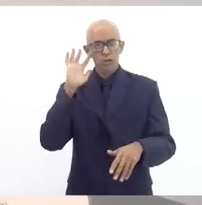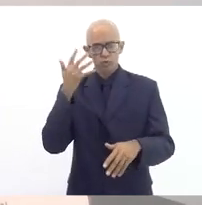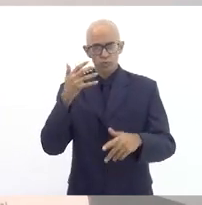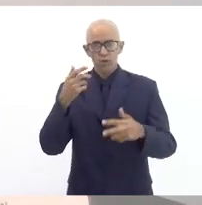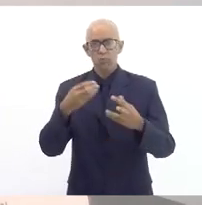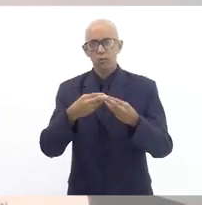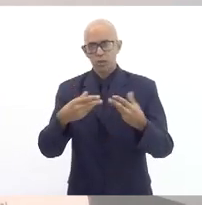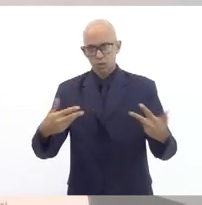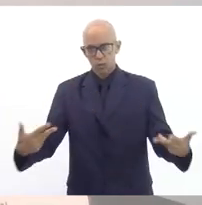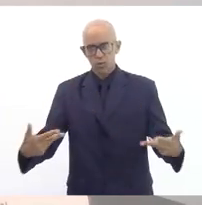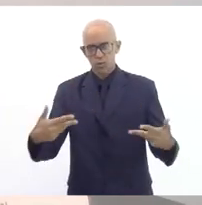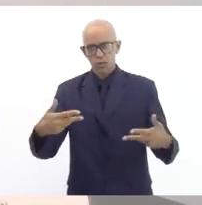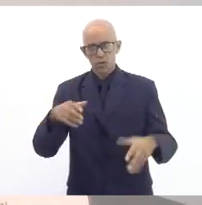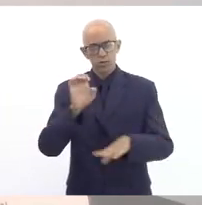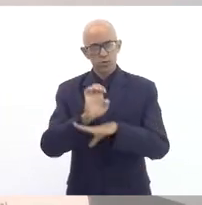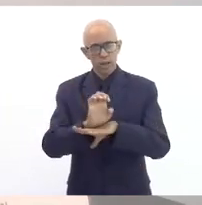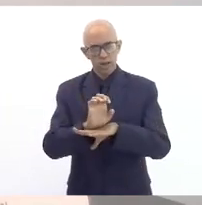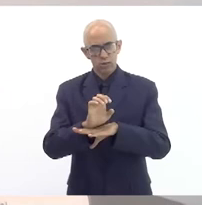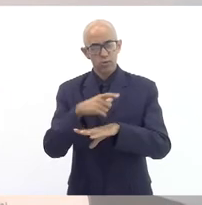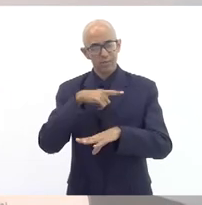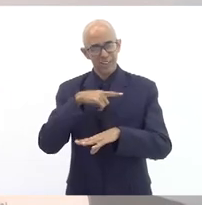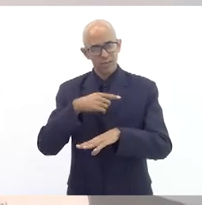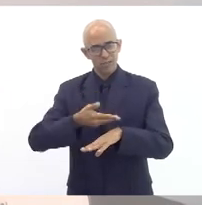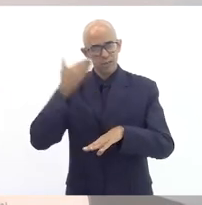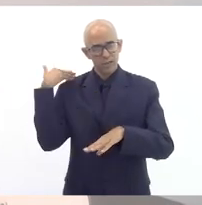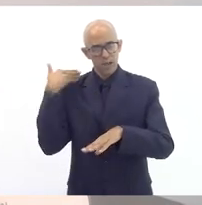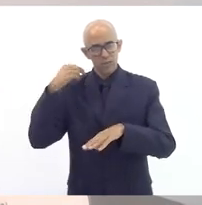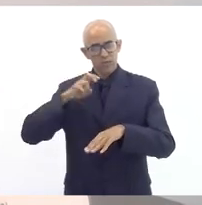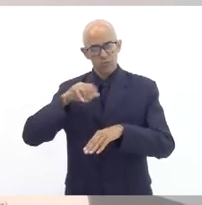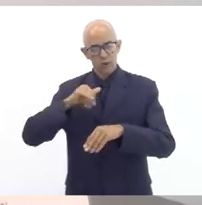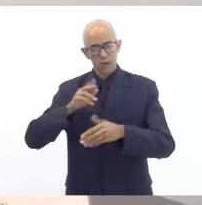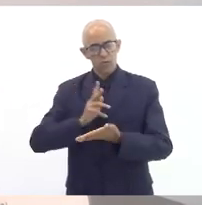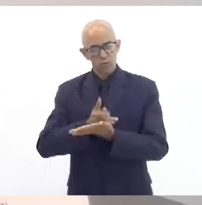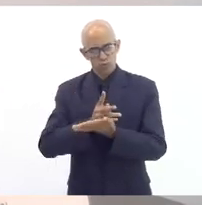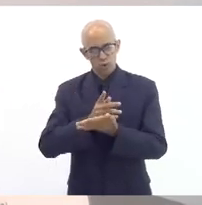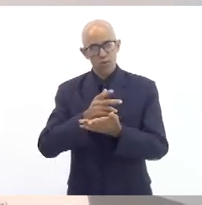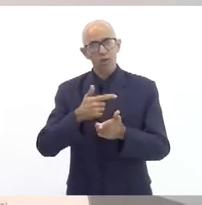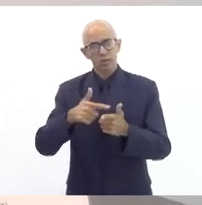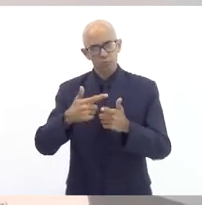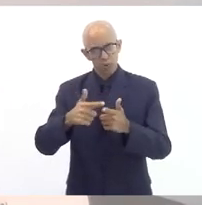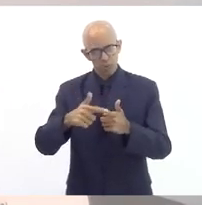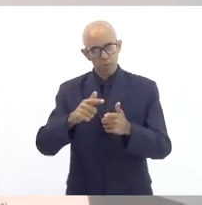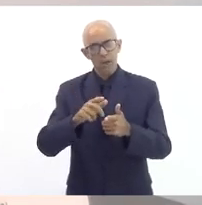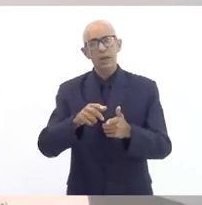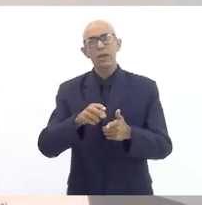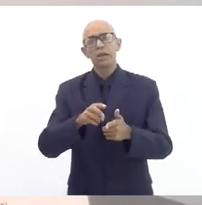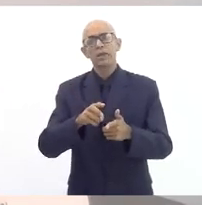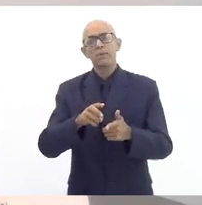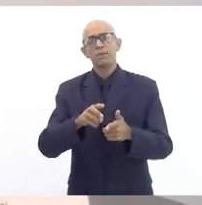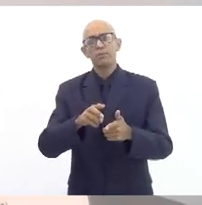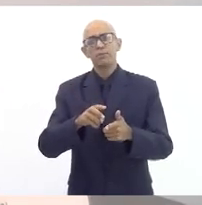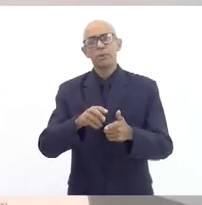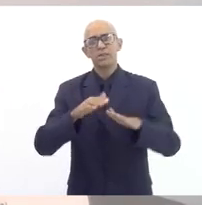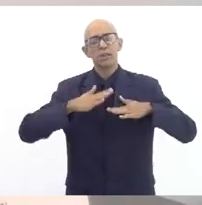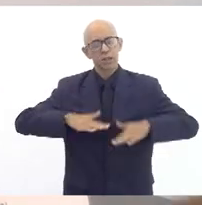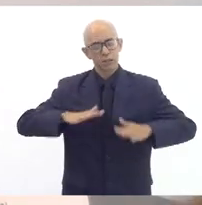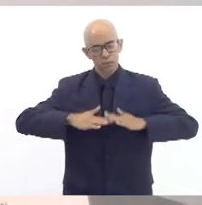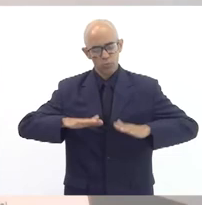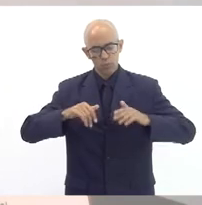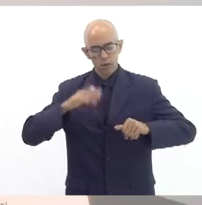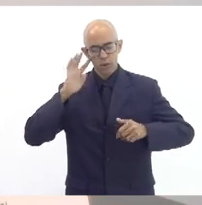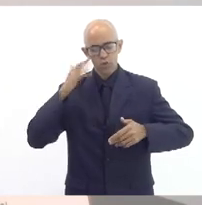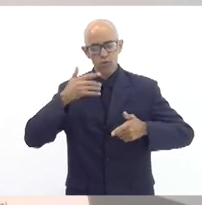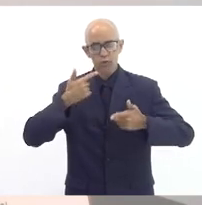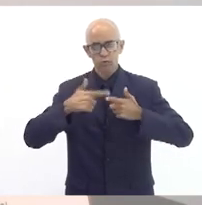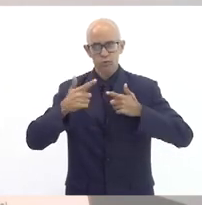Estado teve e vai ter ainda pela frente, mas ele está muito tranquilo para que possa resolver o nosso problema